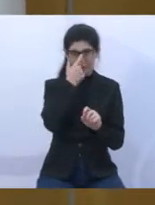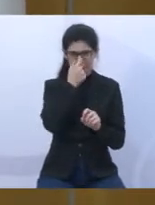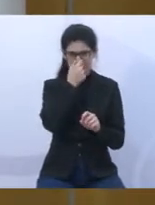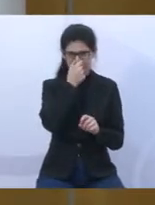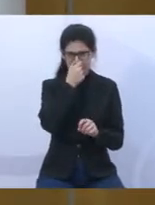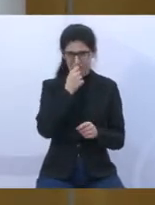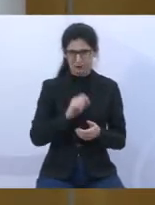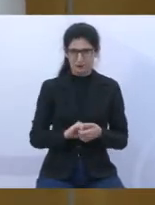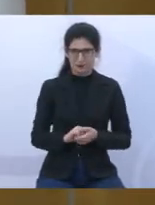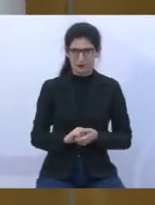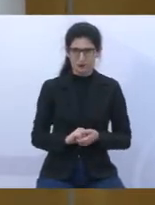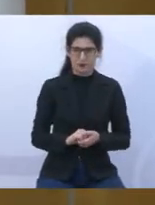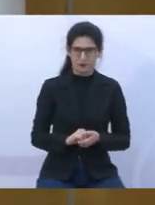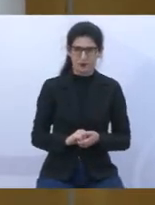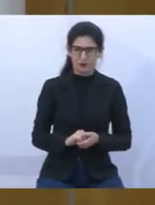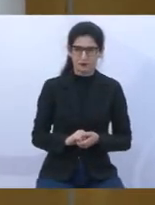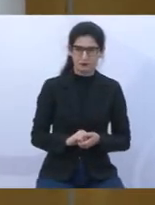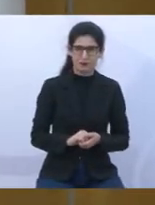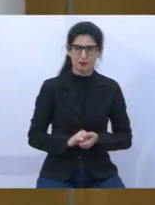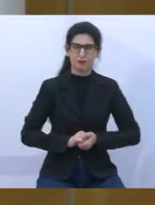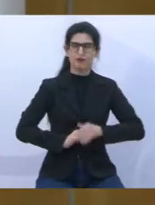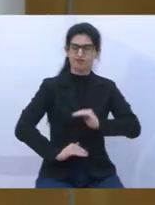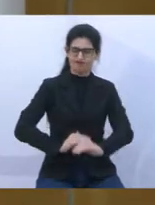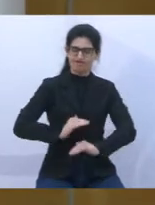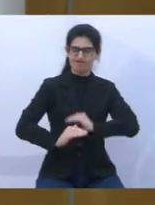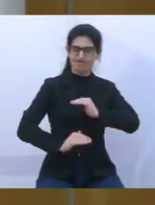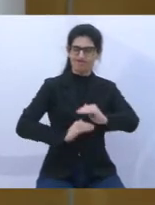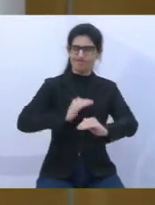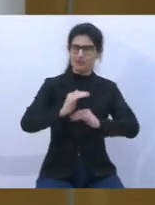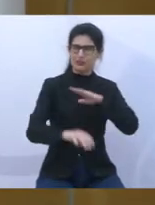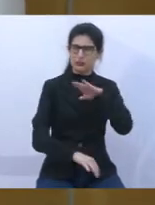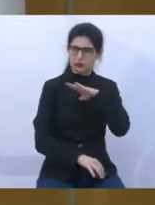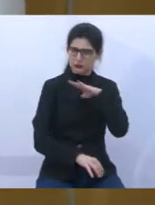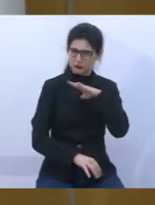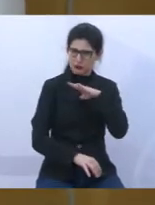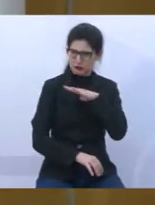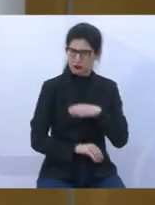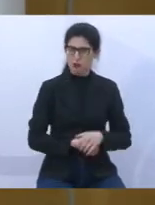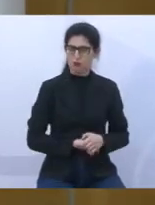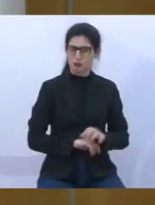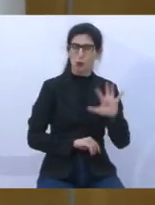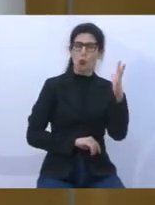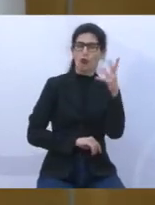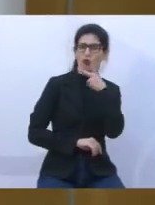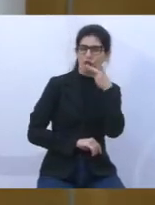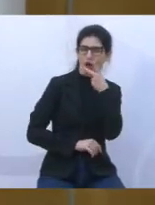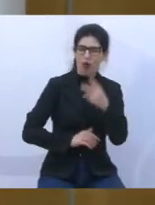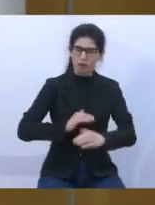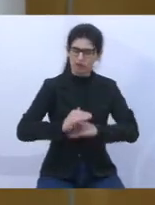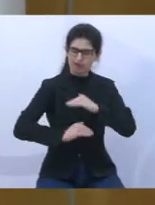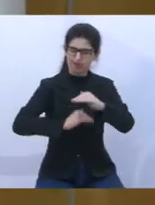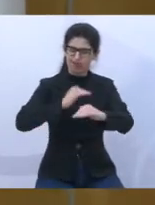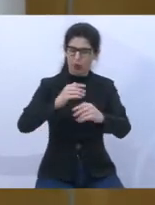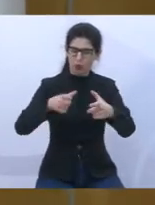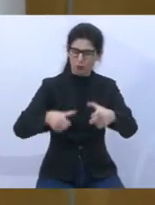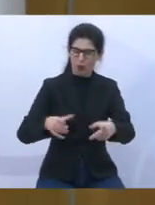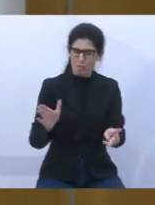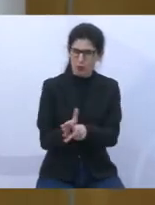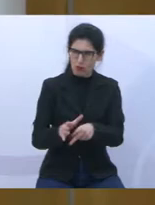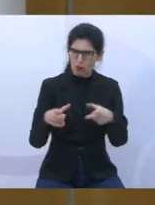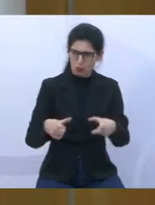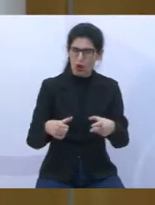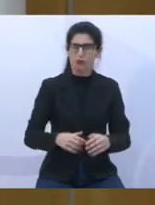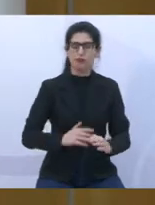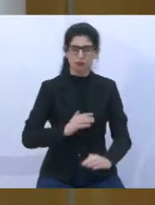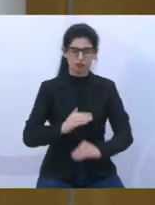tu desenvolvimento local da nossa cidade tá quando a gente fala de desenvolvimento local a gente